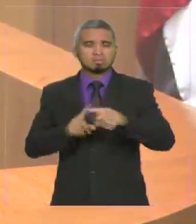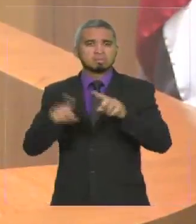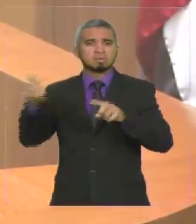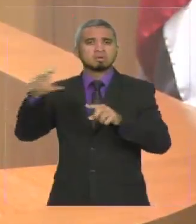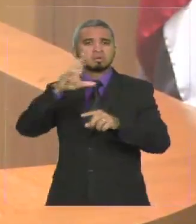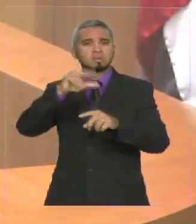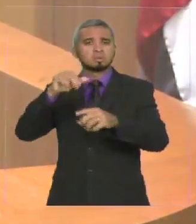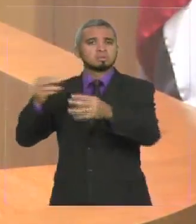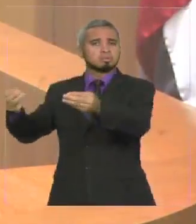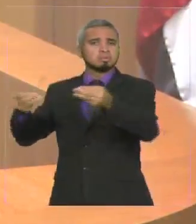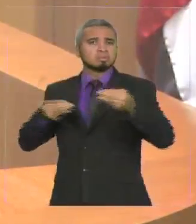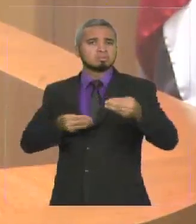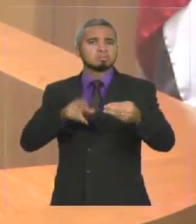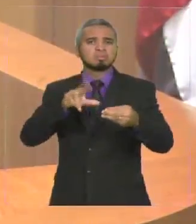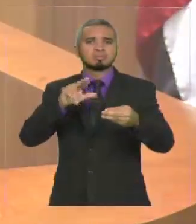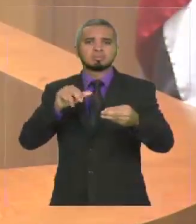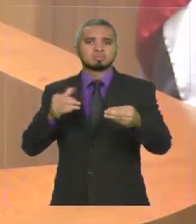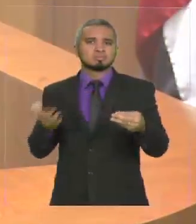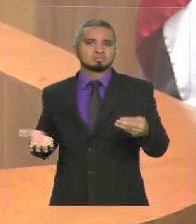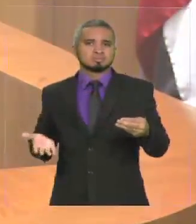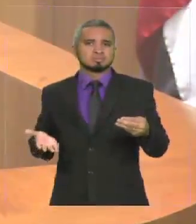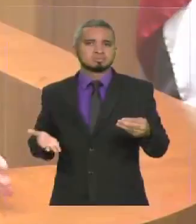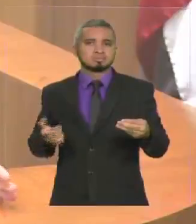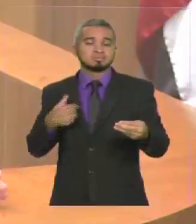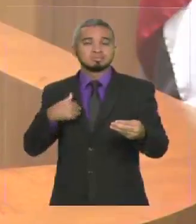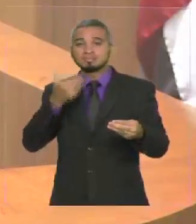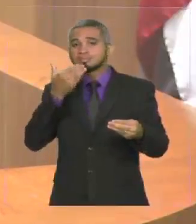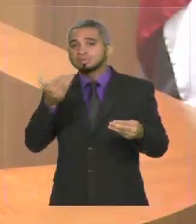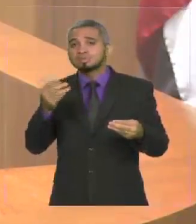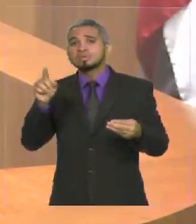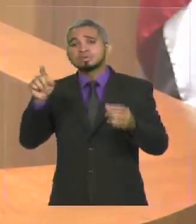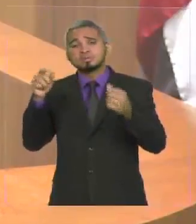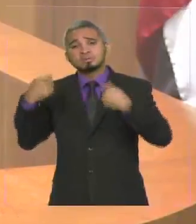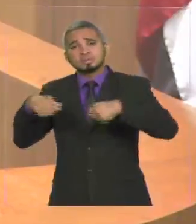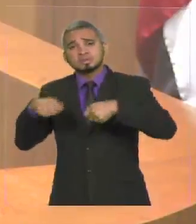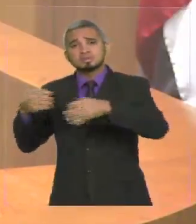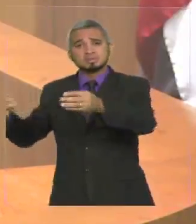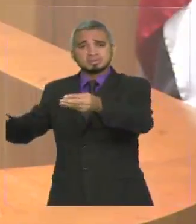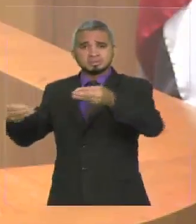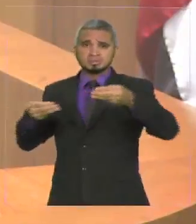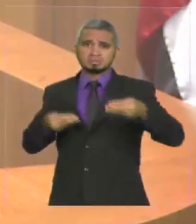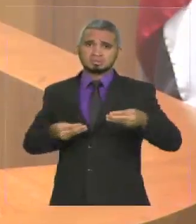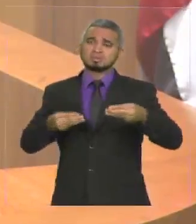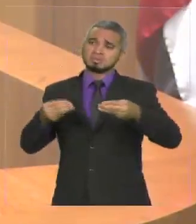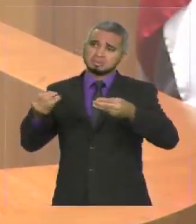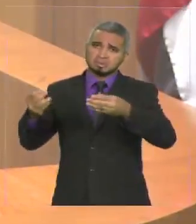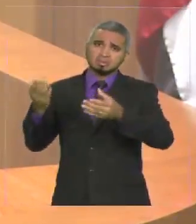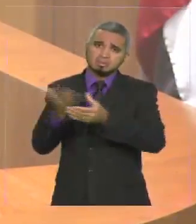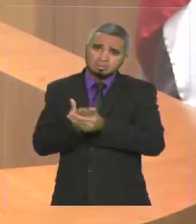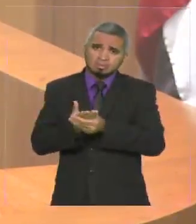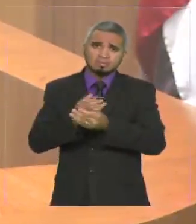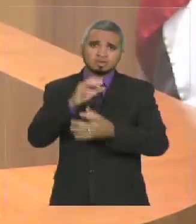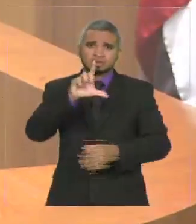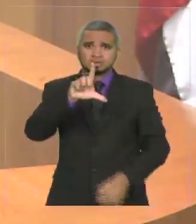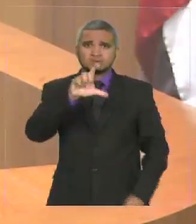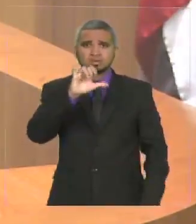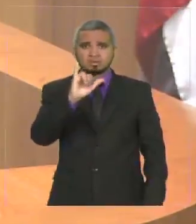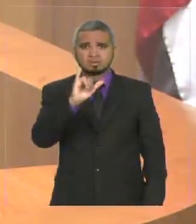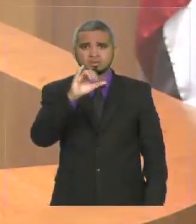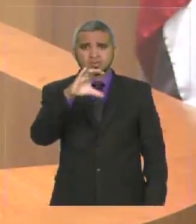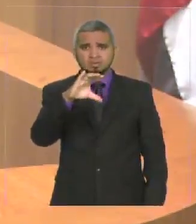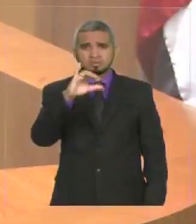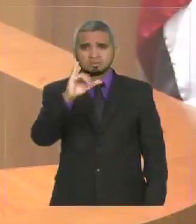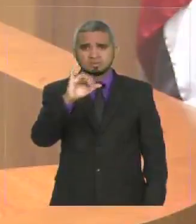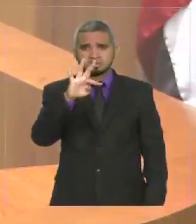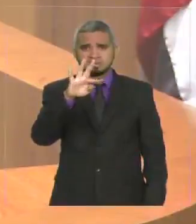encaminhou. Ora, o que eu peço? Que ele encaminhe o processo licitatório da Praça da Lagoa da Jansen.